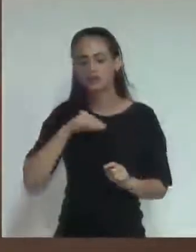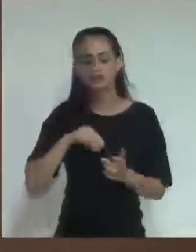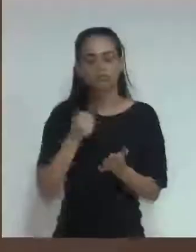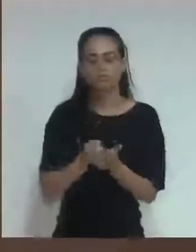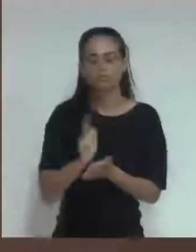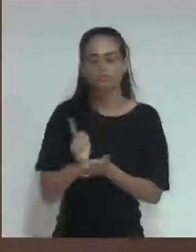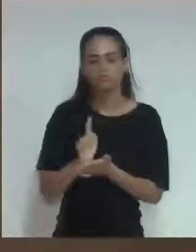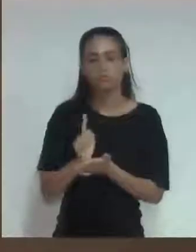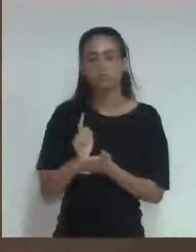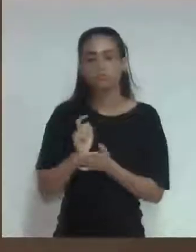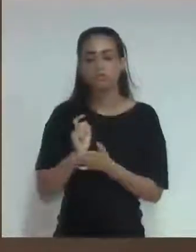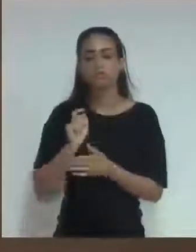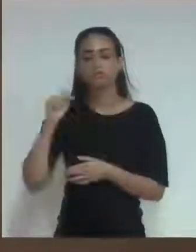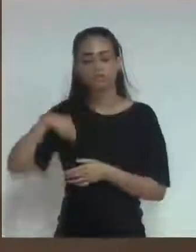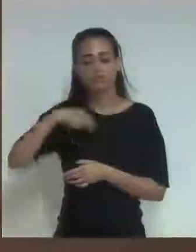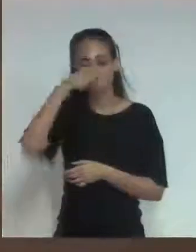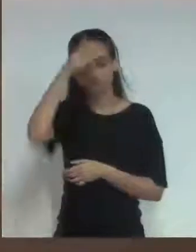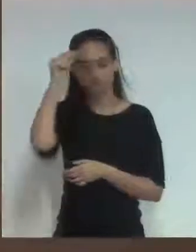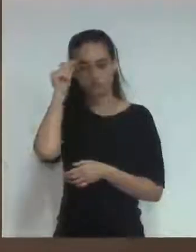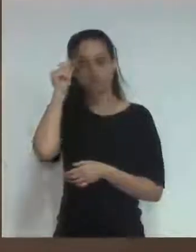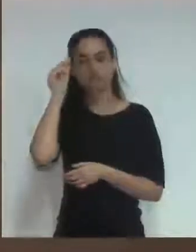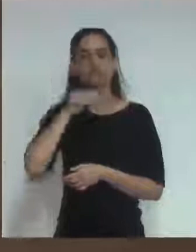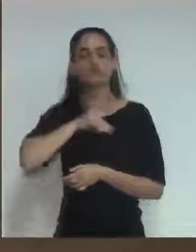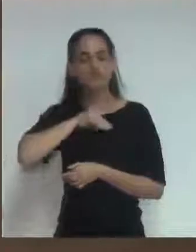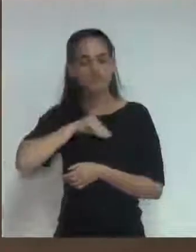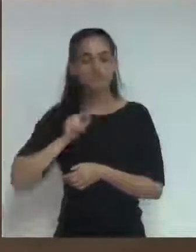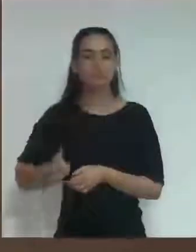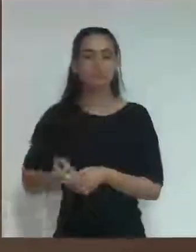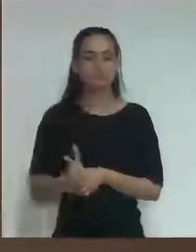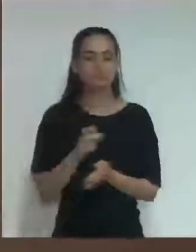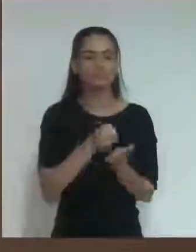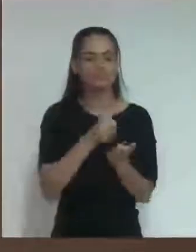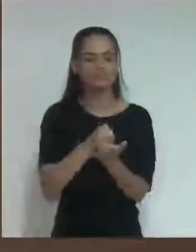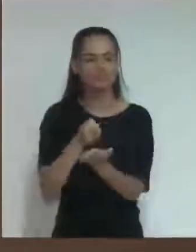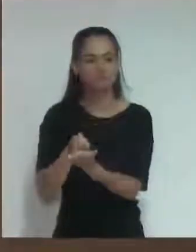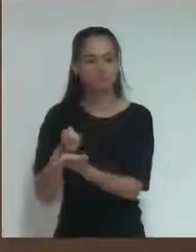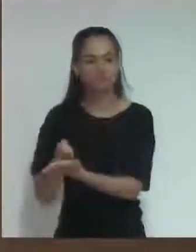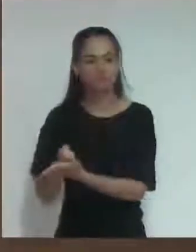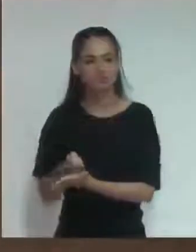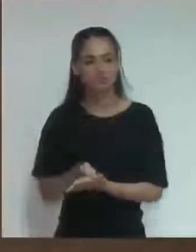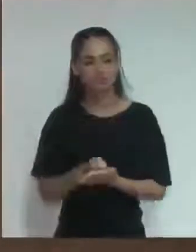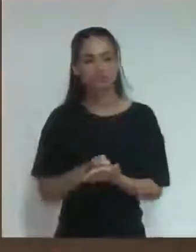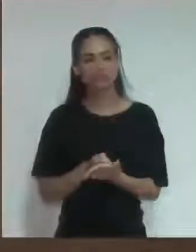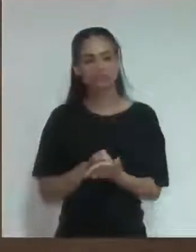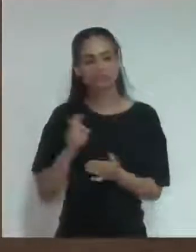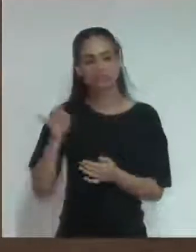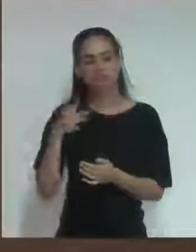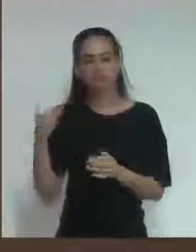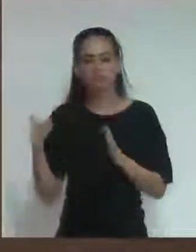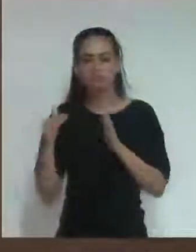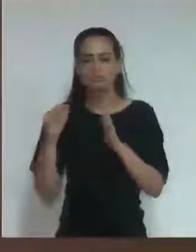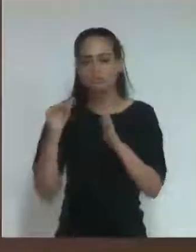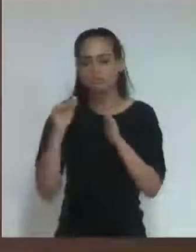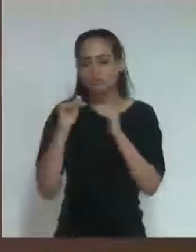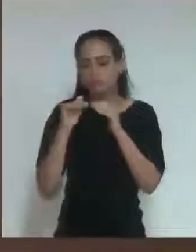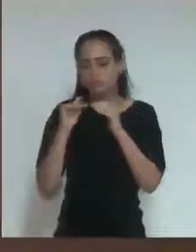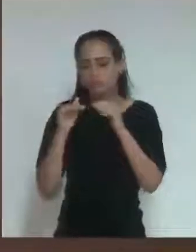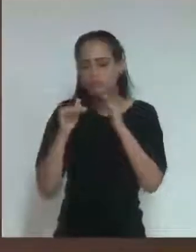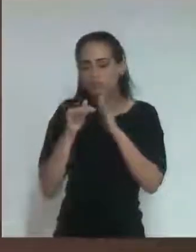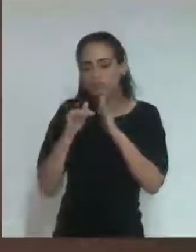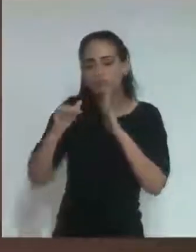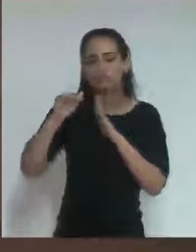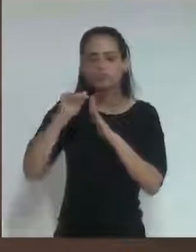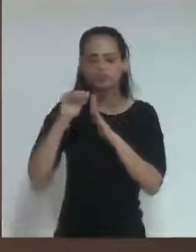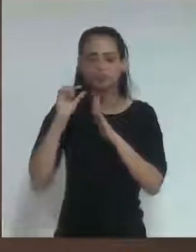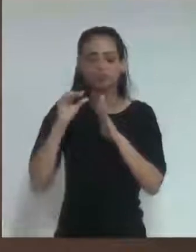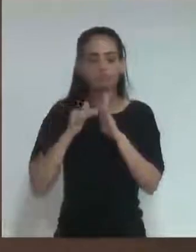foi de preservar os salários de todos, mesmo correndo o risco de passar muito pouco dos 54%. Você